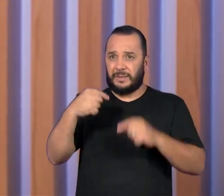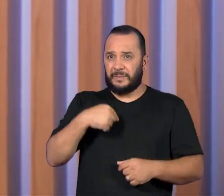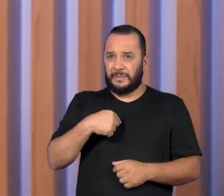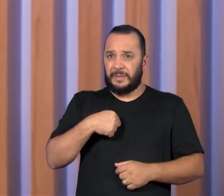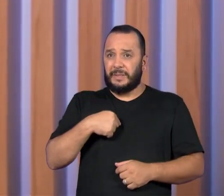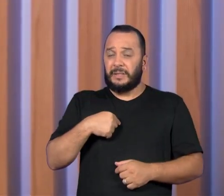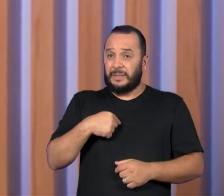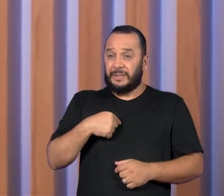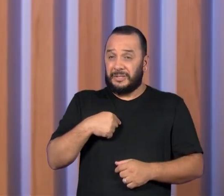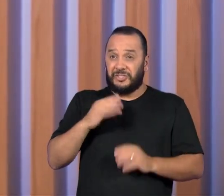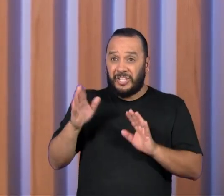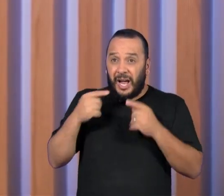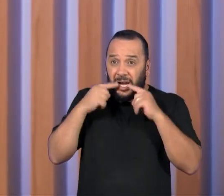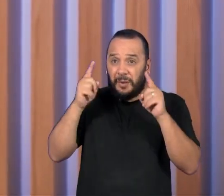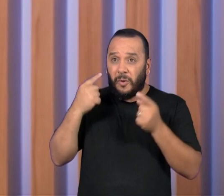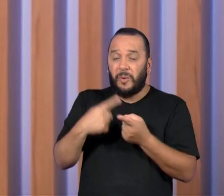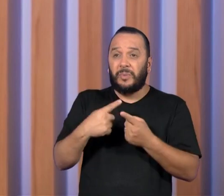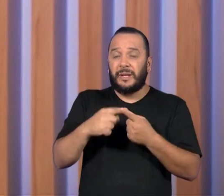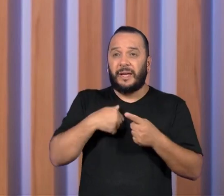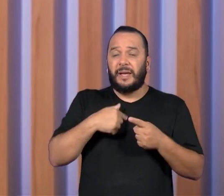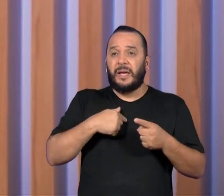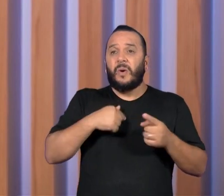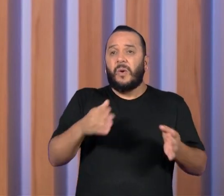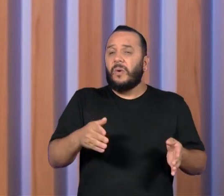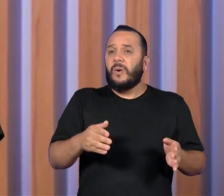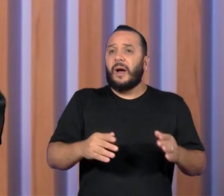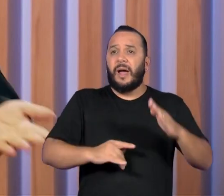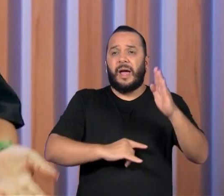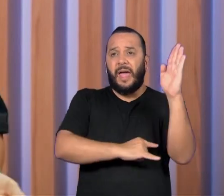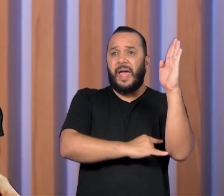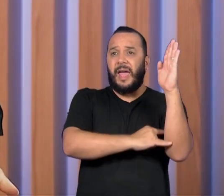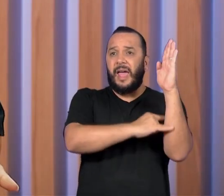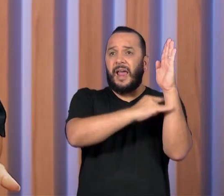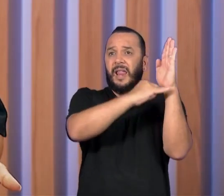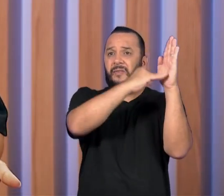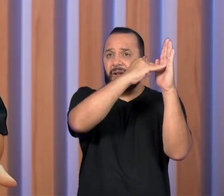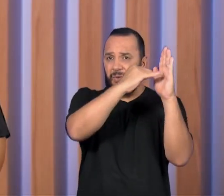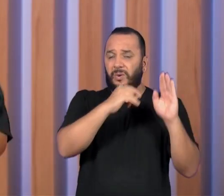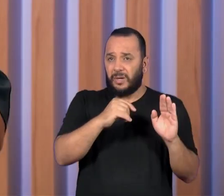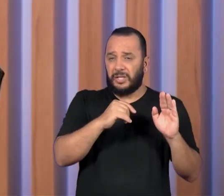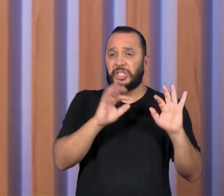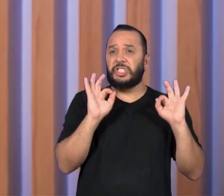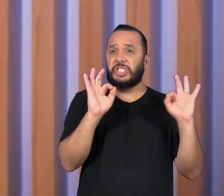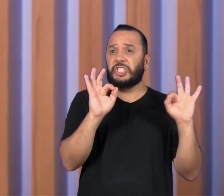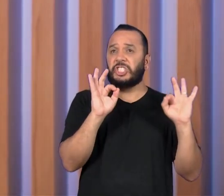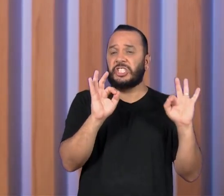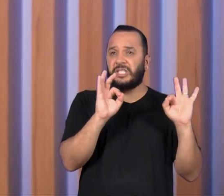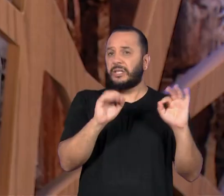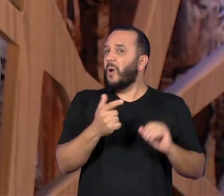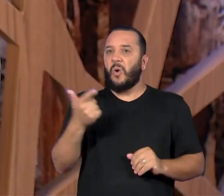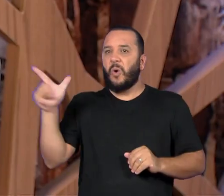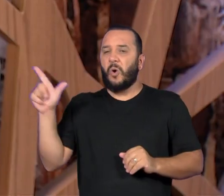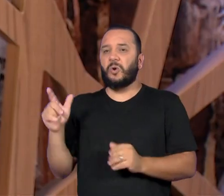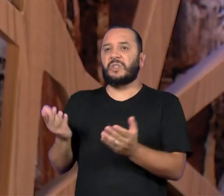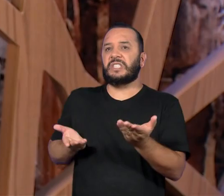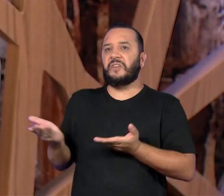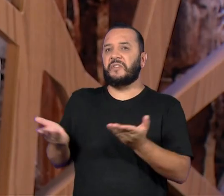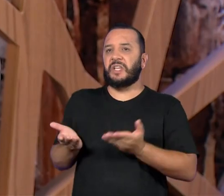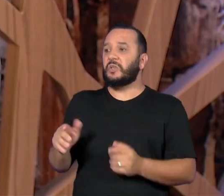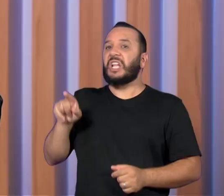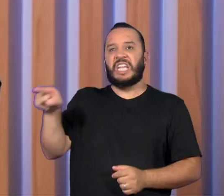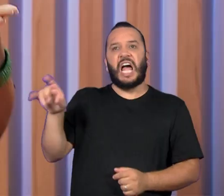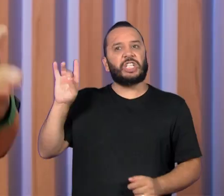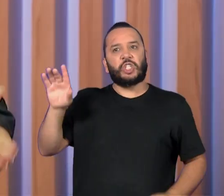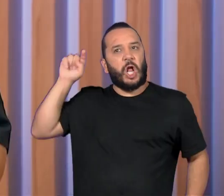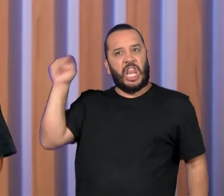elevador social. Porque eu era enxerida mesmo. Falei, por que eu não vou andar nesse elevador aqui? Porque o elevador de serviço é para levar lixo, o